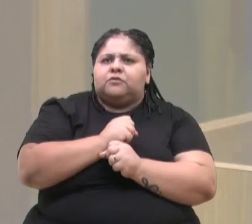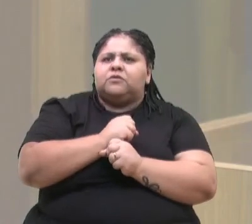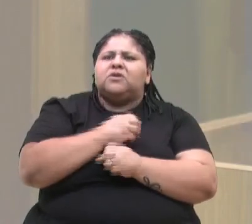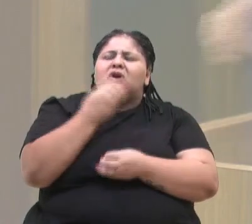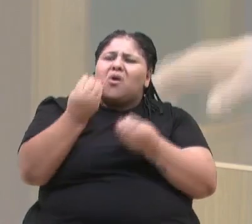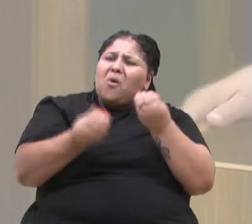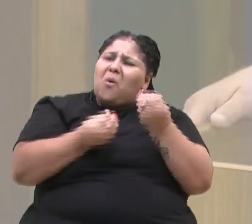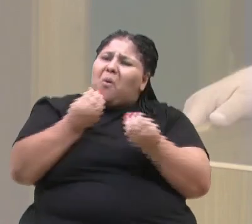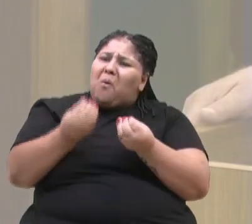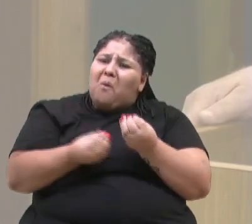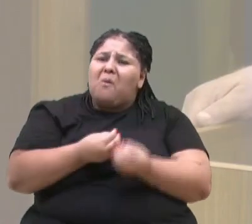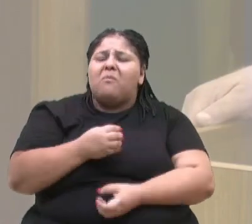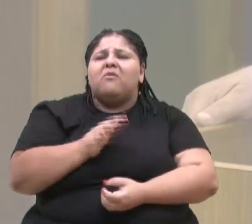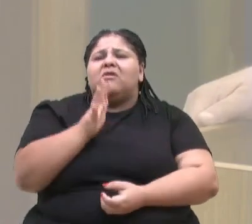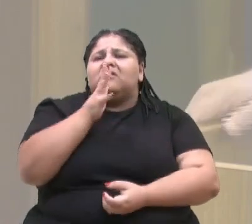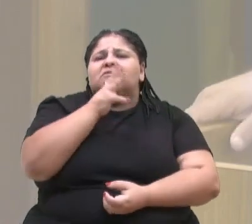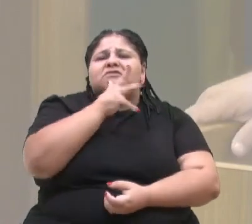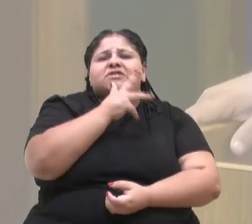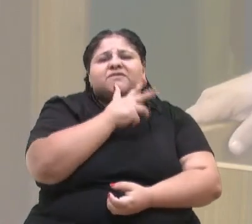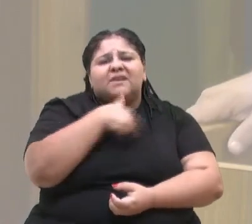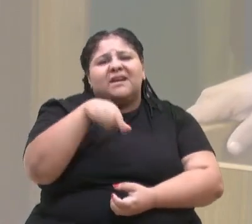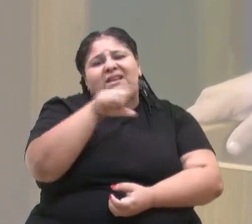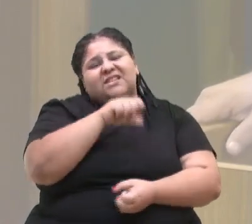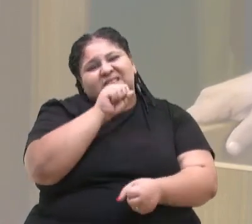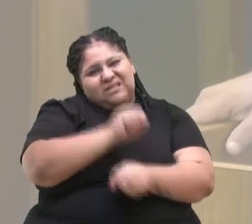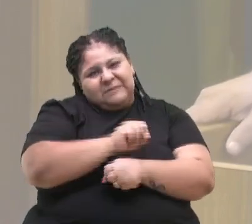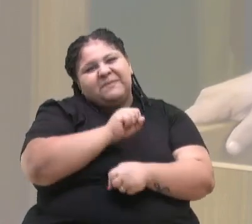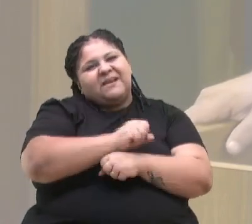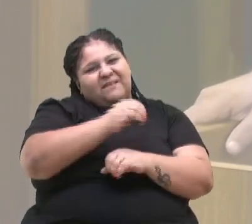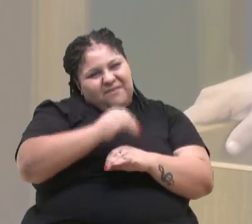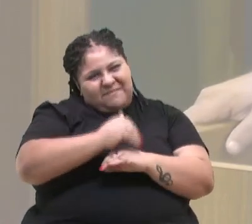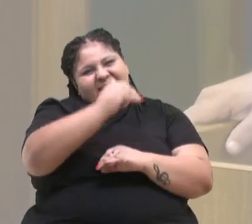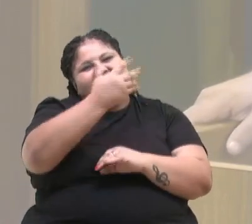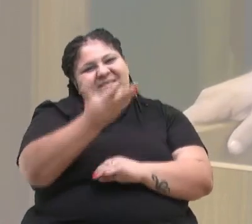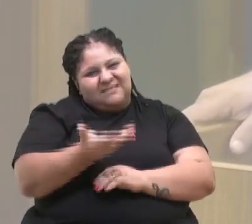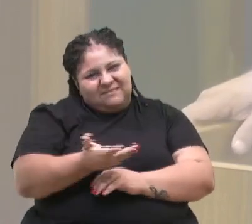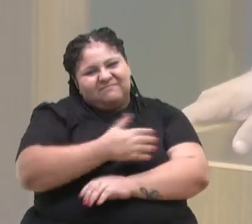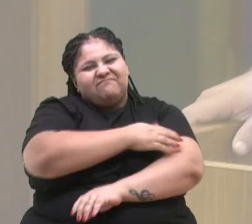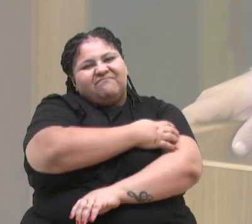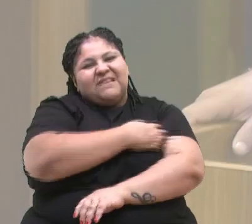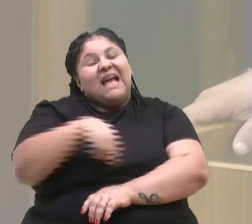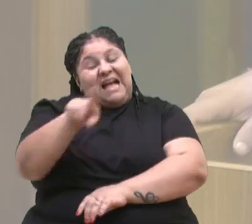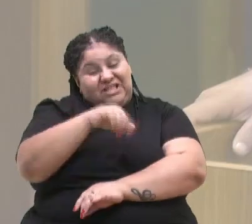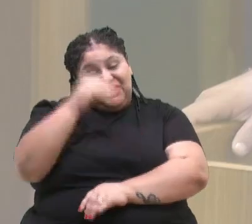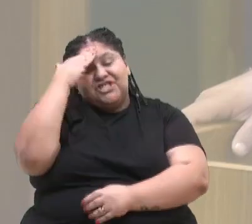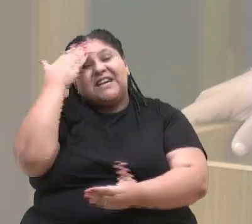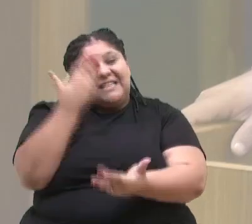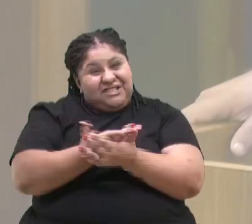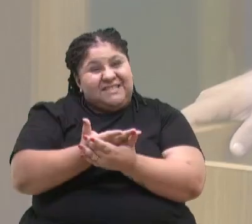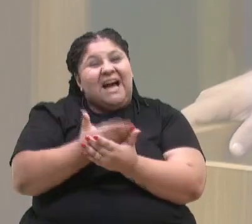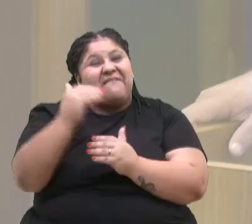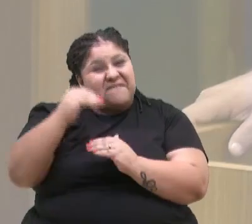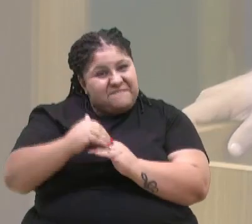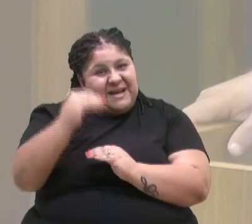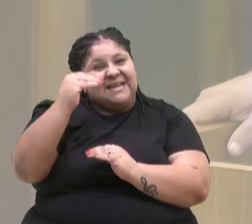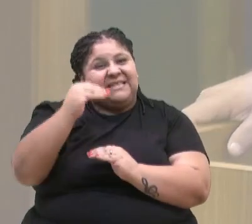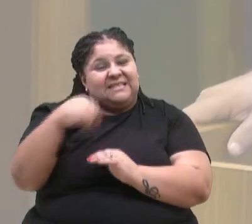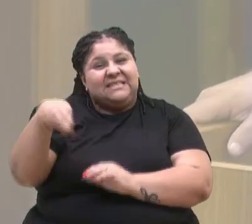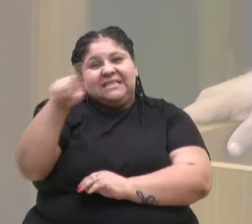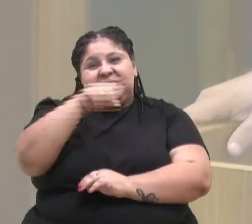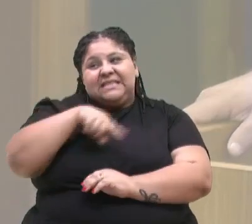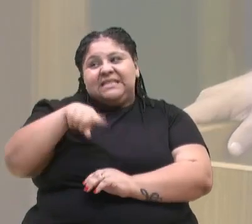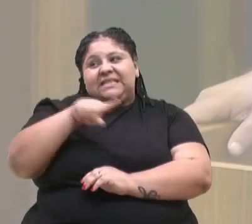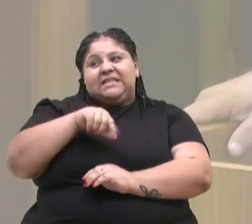como está de gavar, a gente esperava mais. Esperava mais porque, se a gente for ver, secretário,